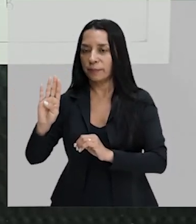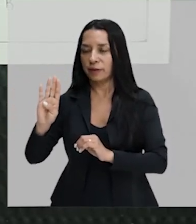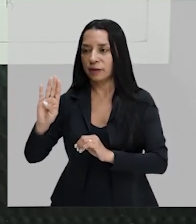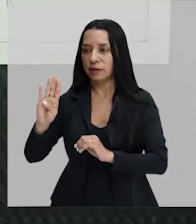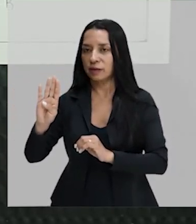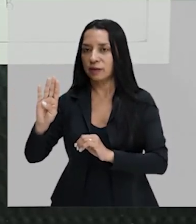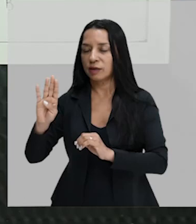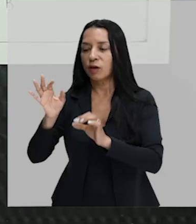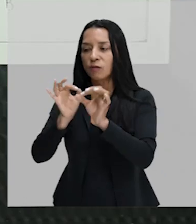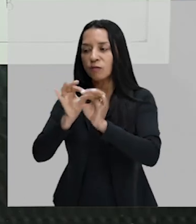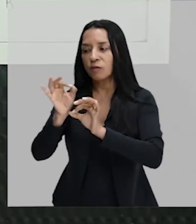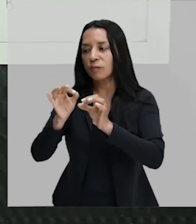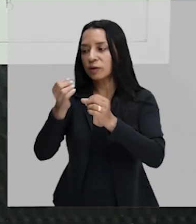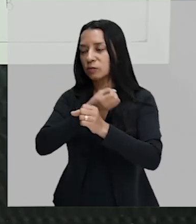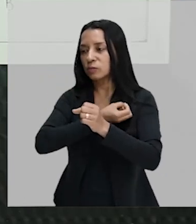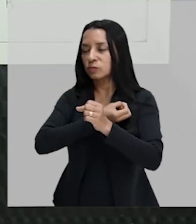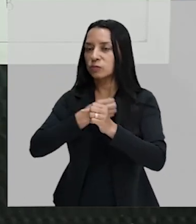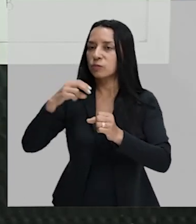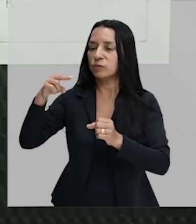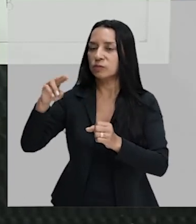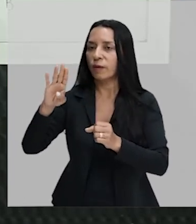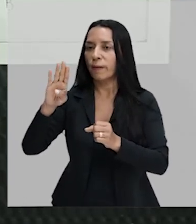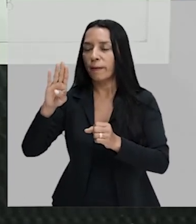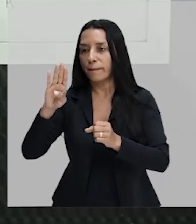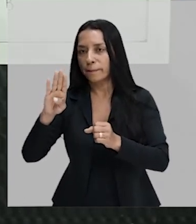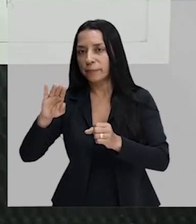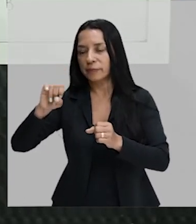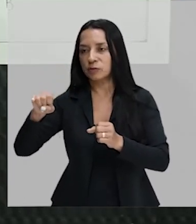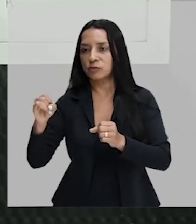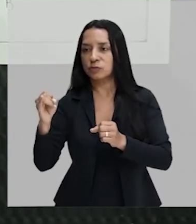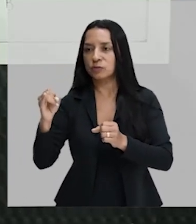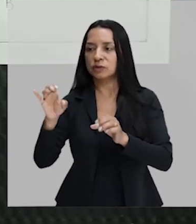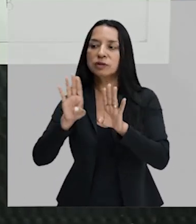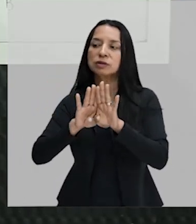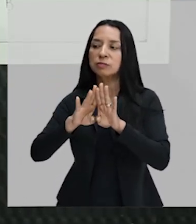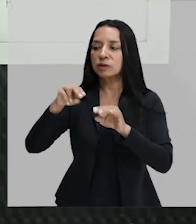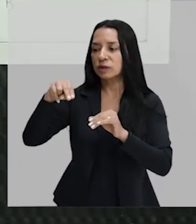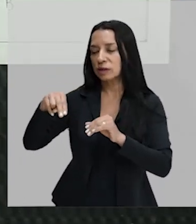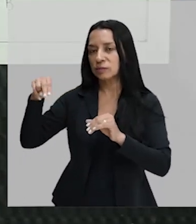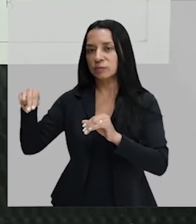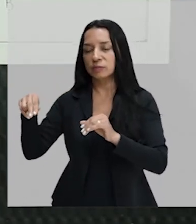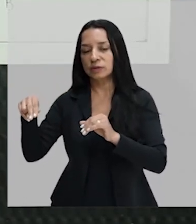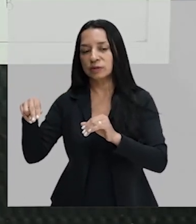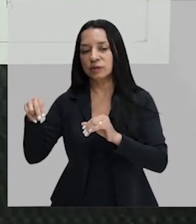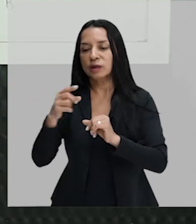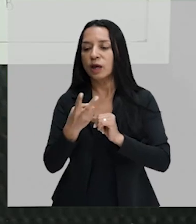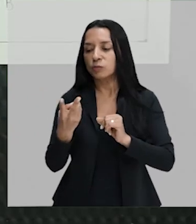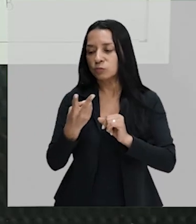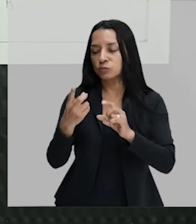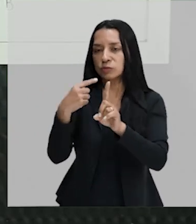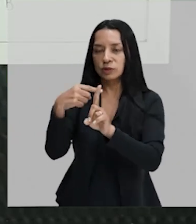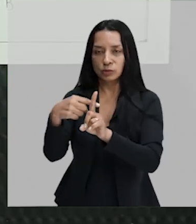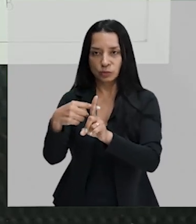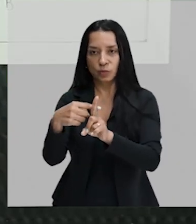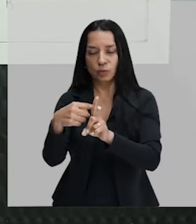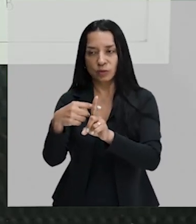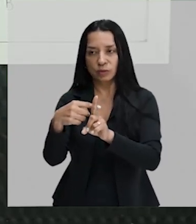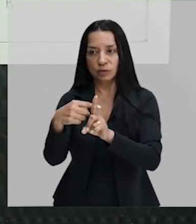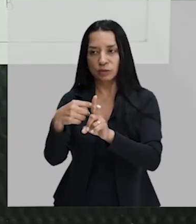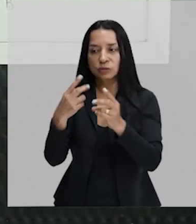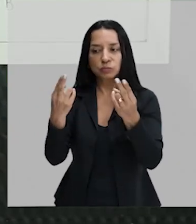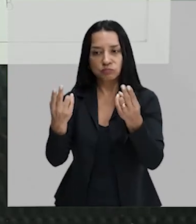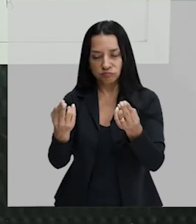J, também M por N. Então, a soma da matriz A com a matriz B vai ser dada somando os elementos